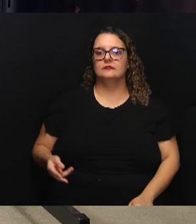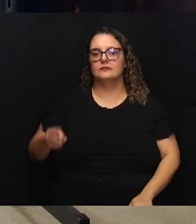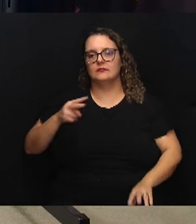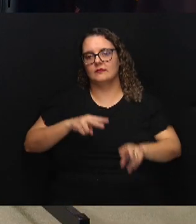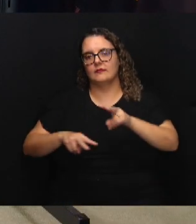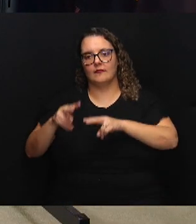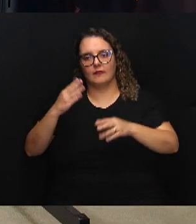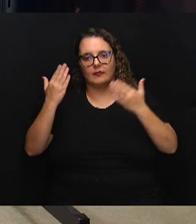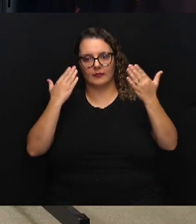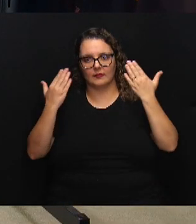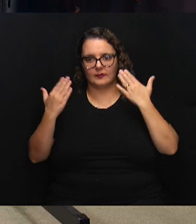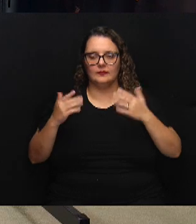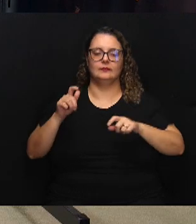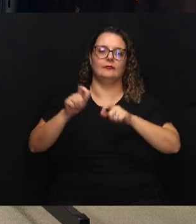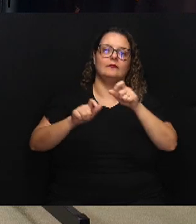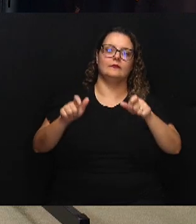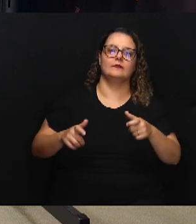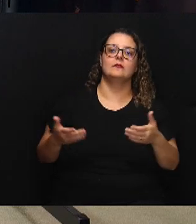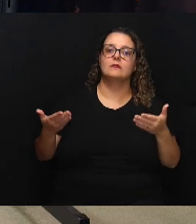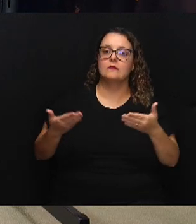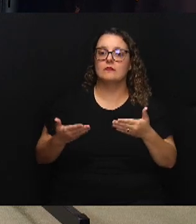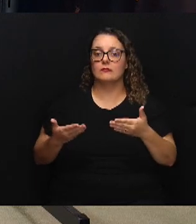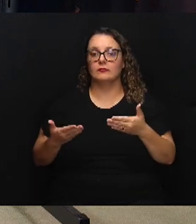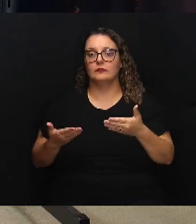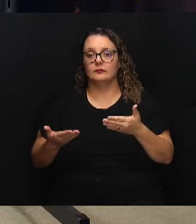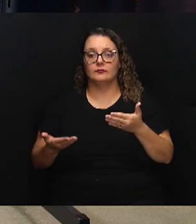né, psicológica para as pessoas que hoje estão